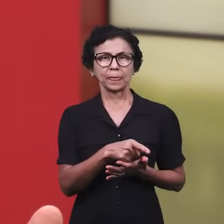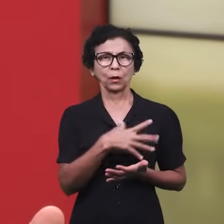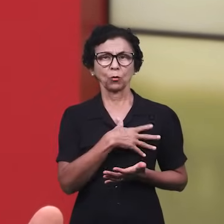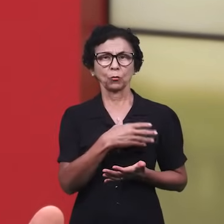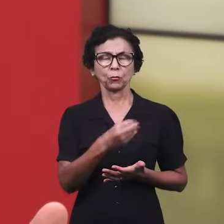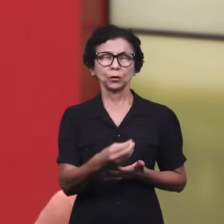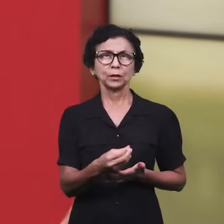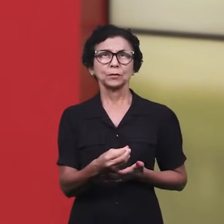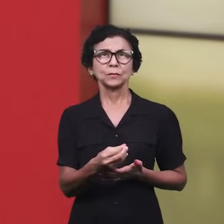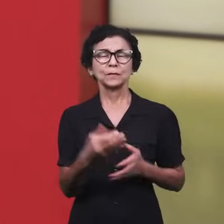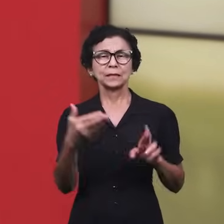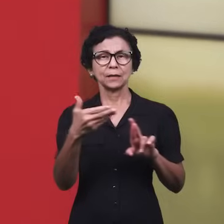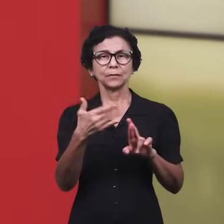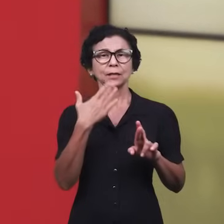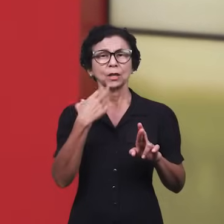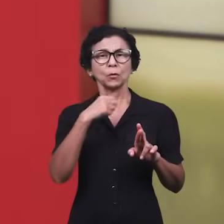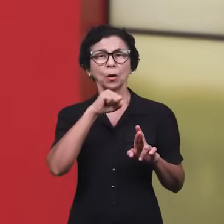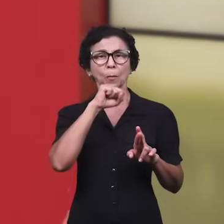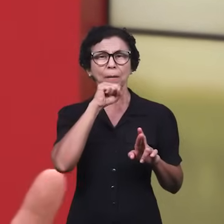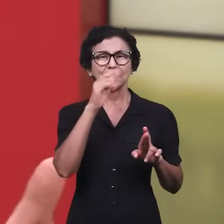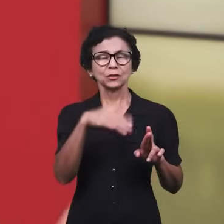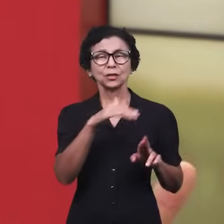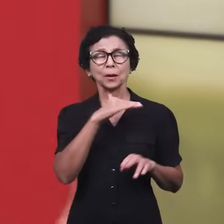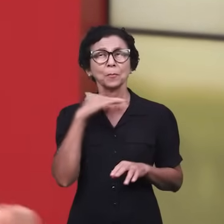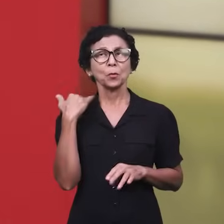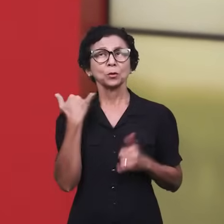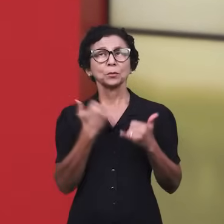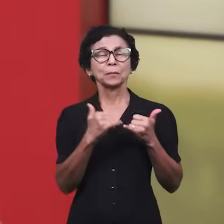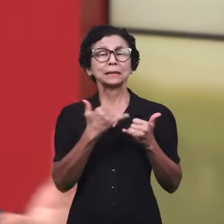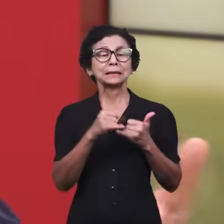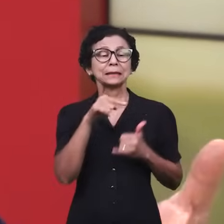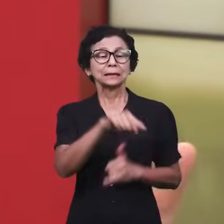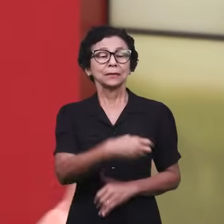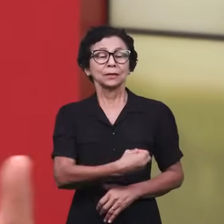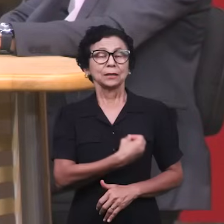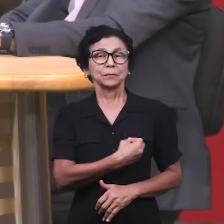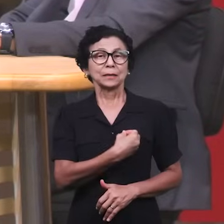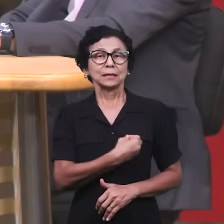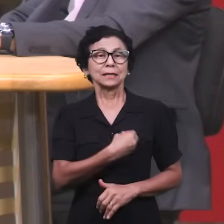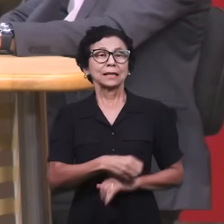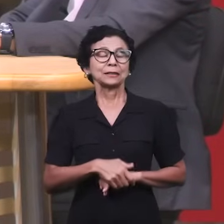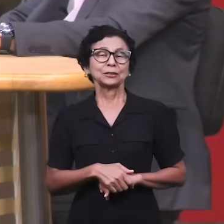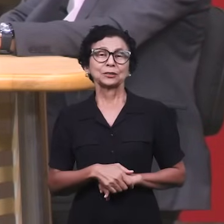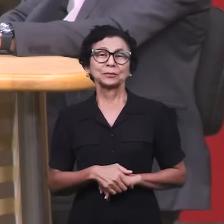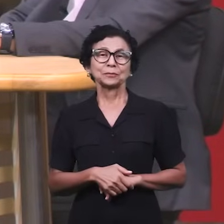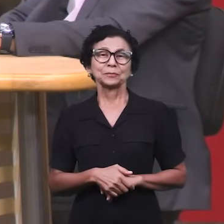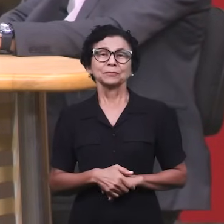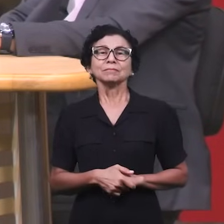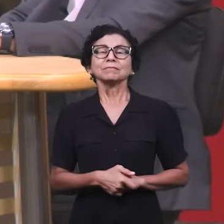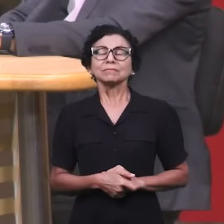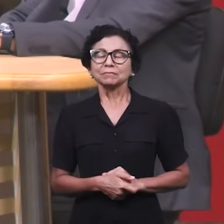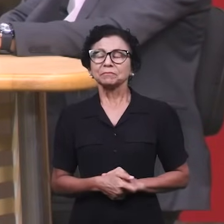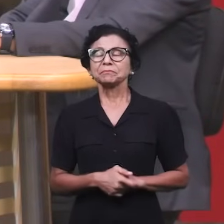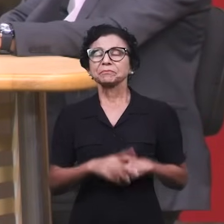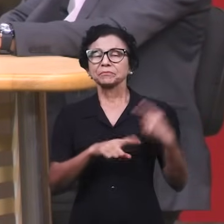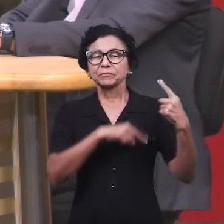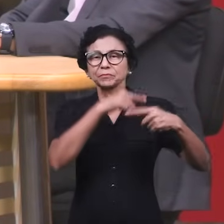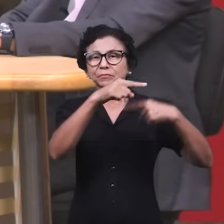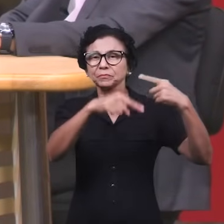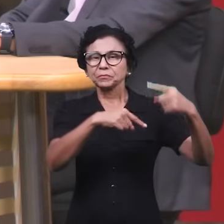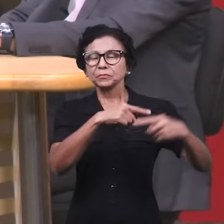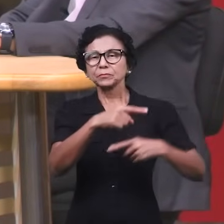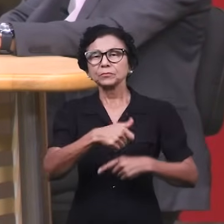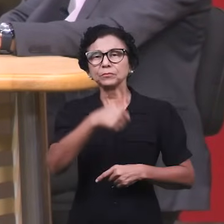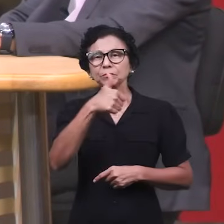250 anos antes ou seja foi um Patriarca daquele grupo que tava ali né mas a